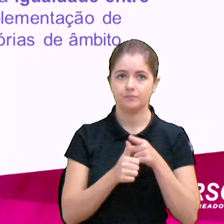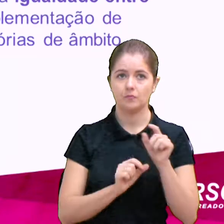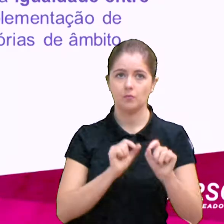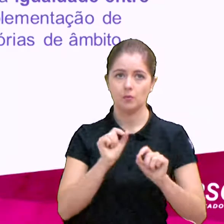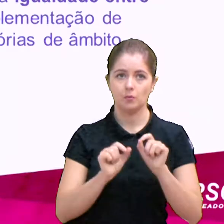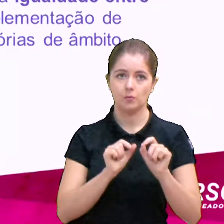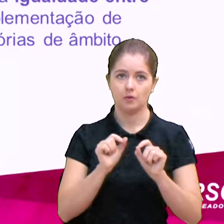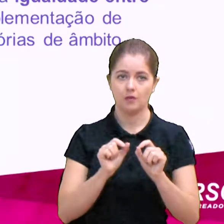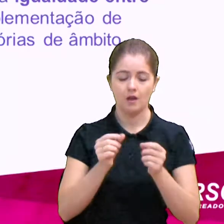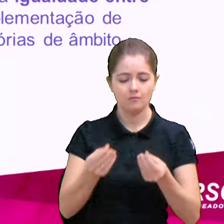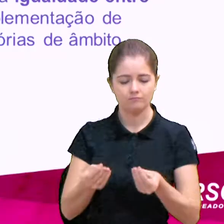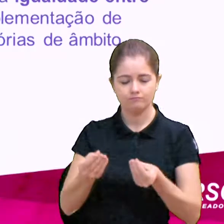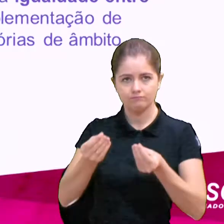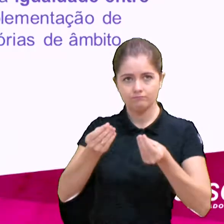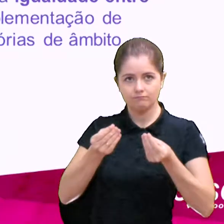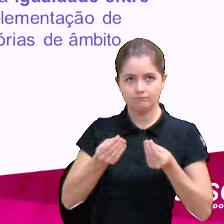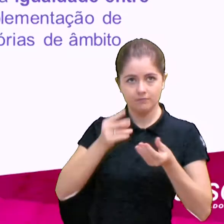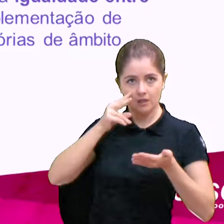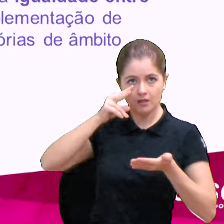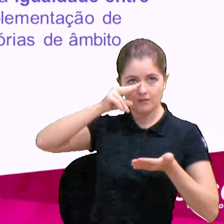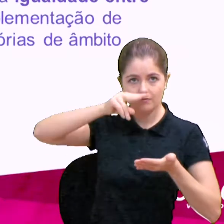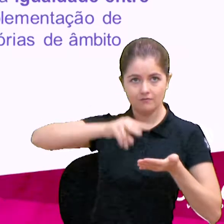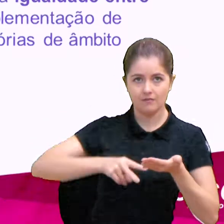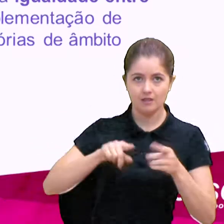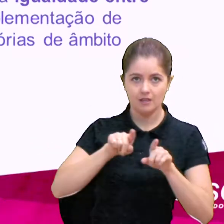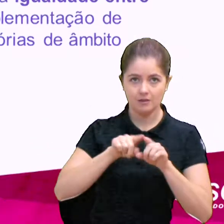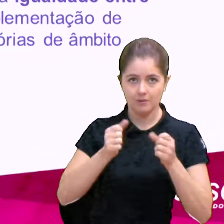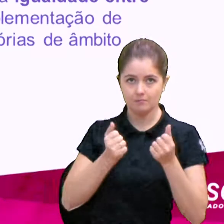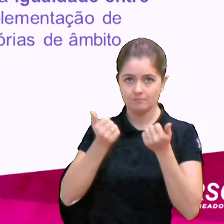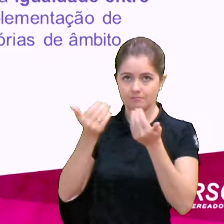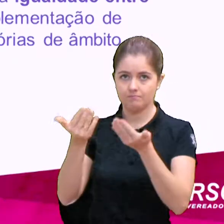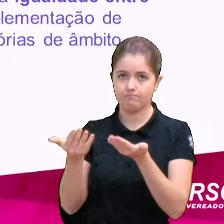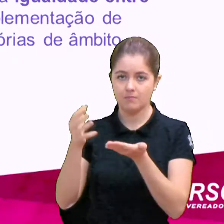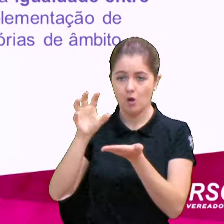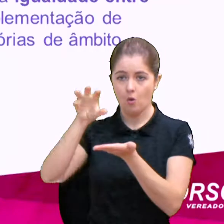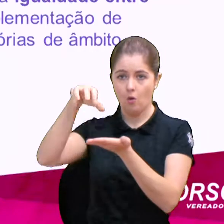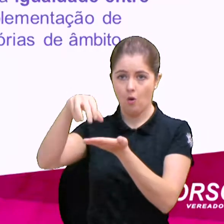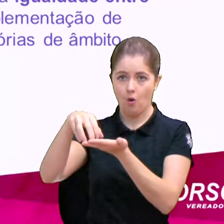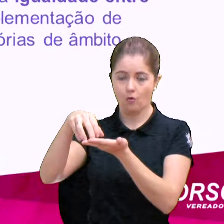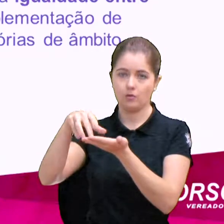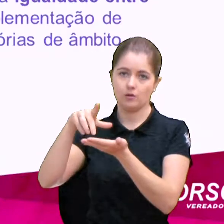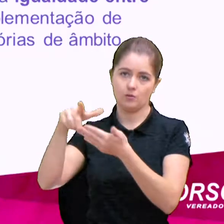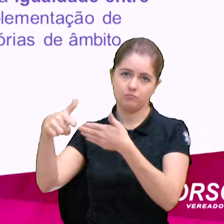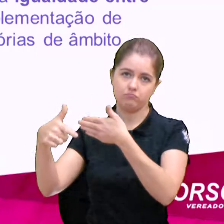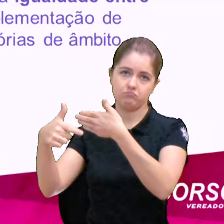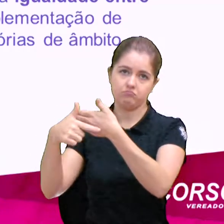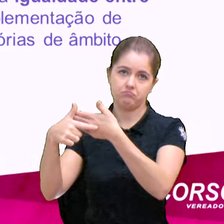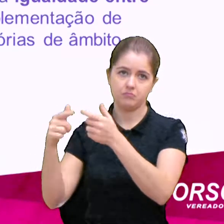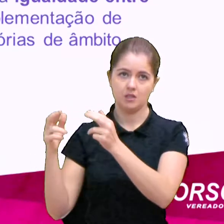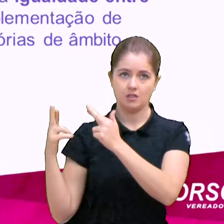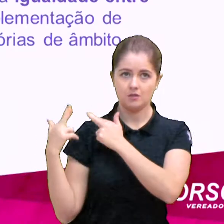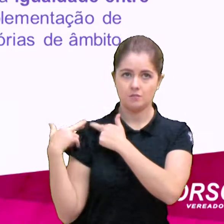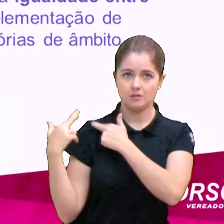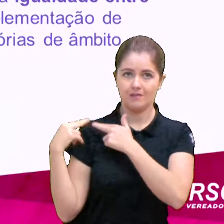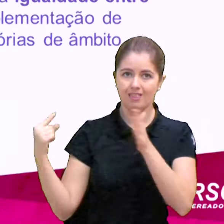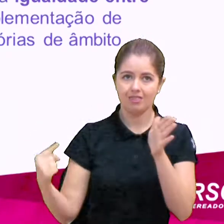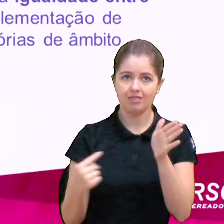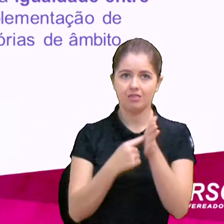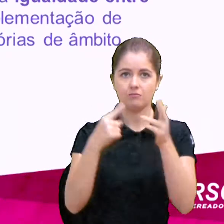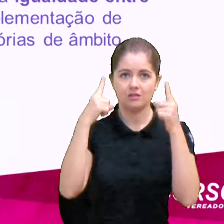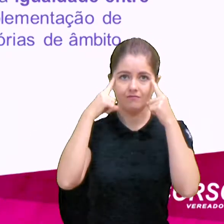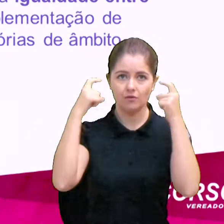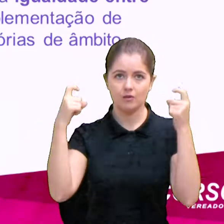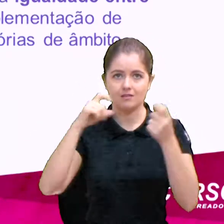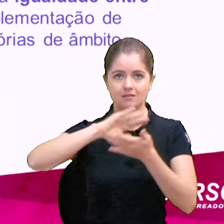receber, examinar e encaminhar aos órgãos competentes denúncias de violência e de discriminação contra a mulher. B,